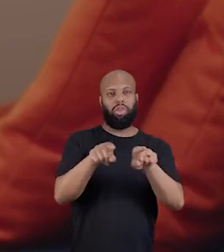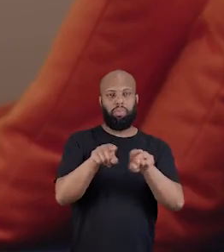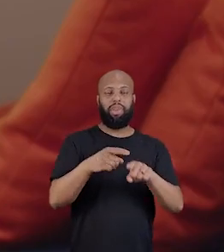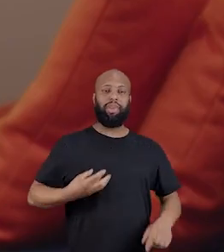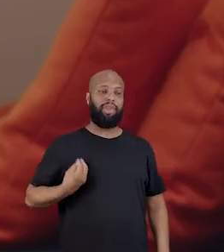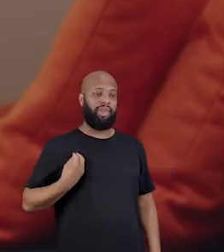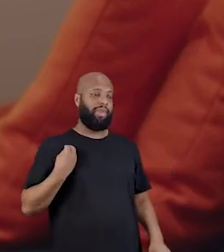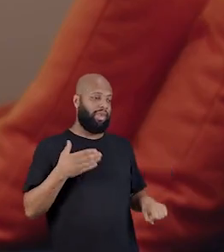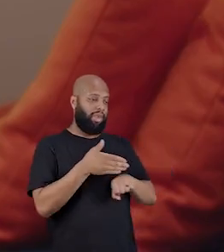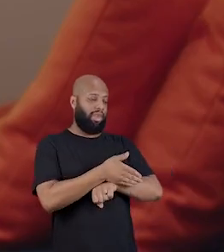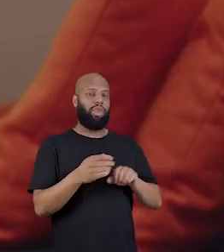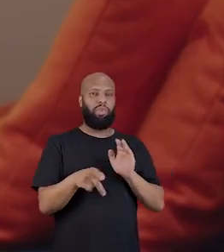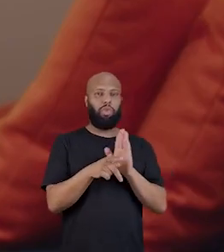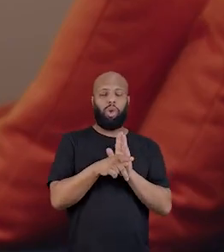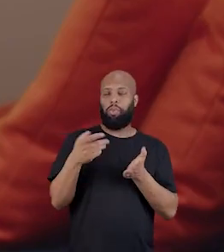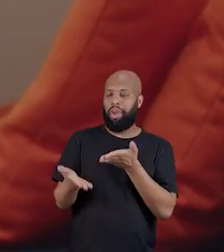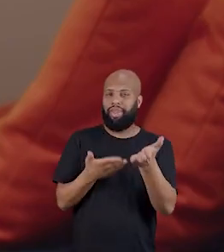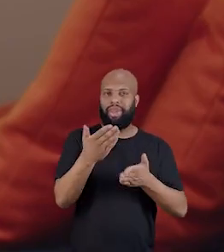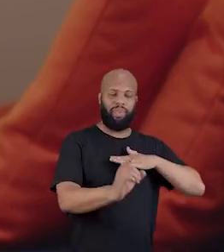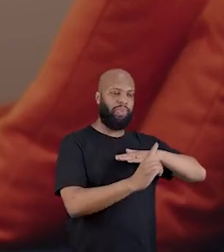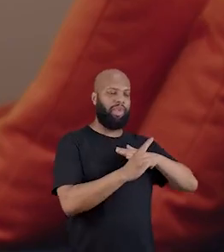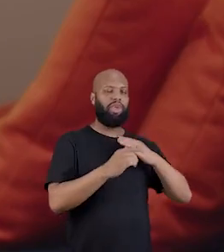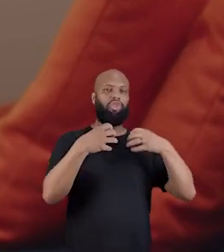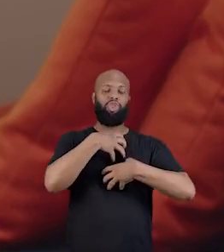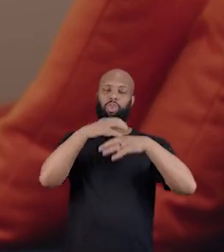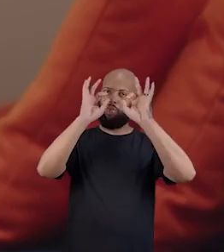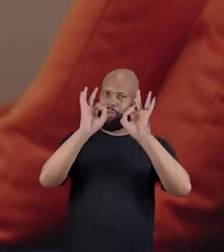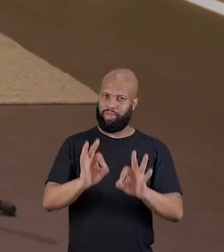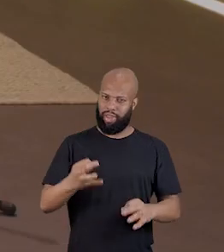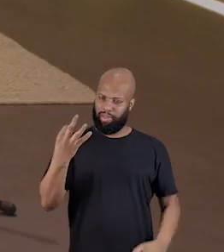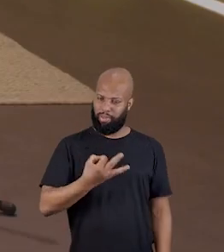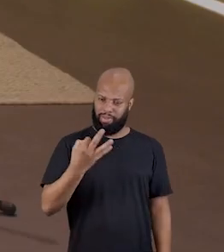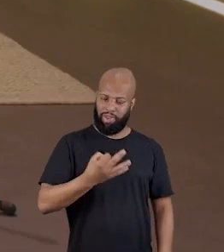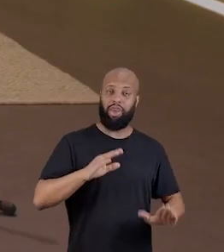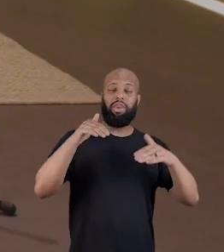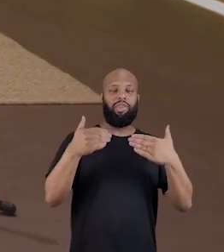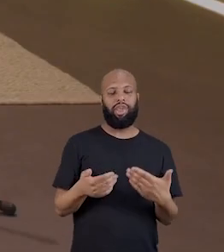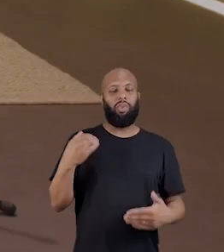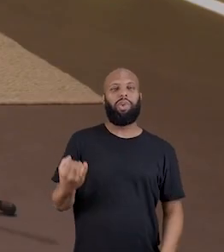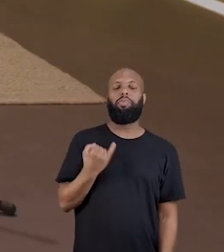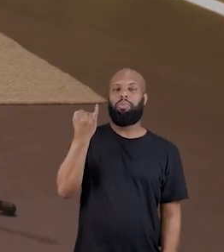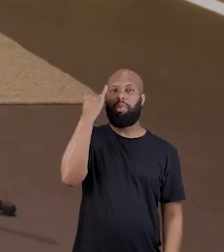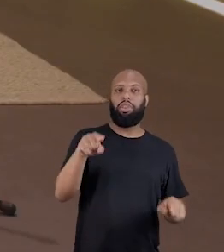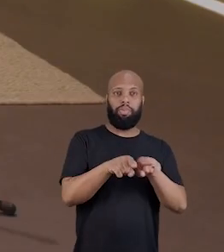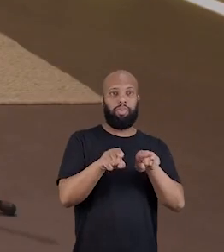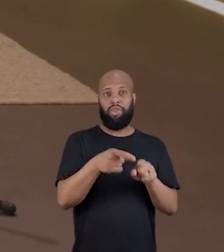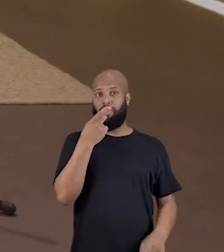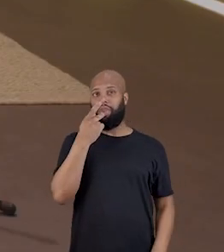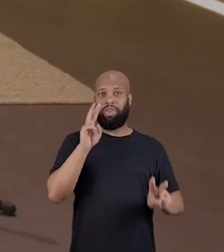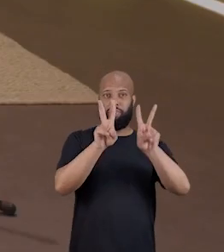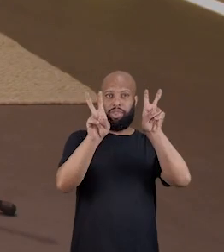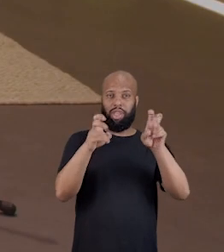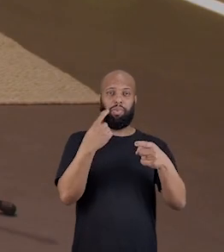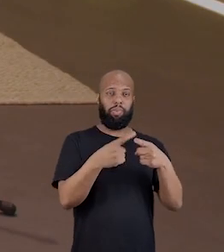todo mundo que faz parte de atender o cliente com excelência. É muito importante a gente